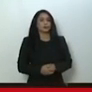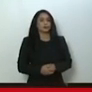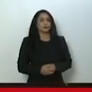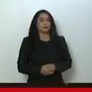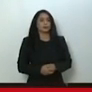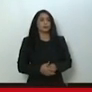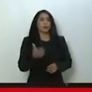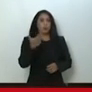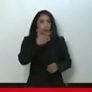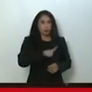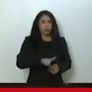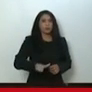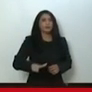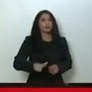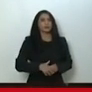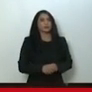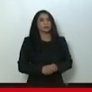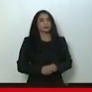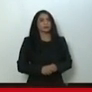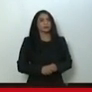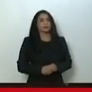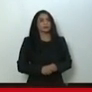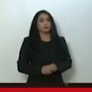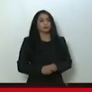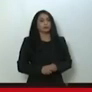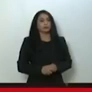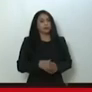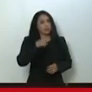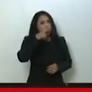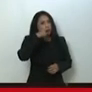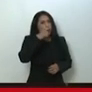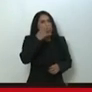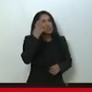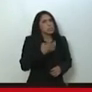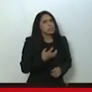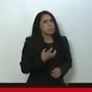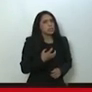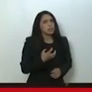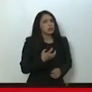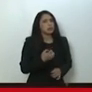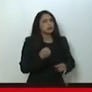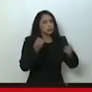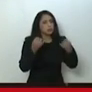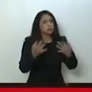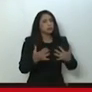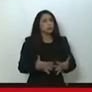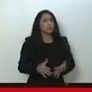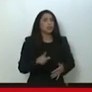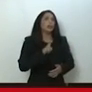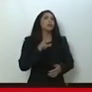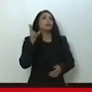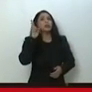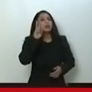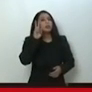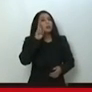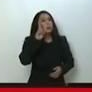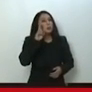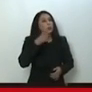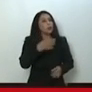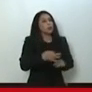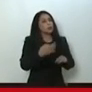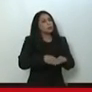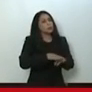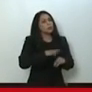eu vou repetir Oi meninos para que isso é muito sério eu tenho da memória - fotinho